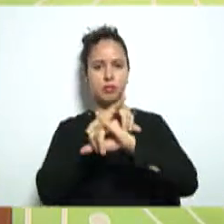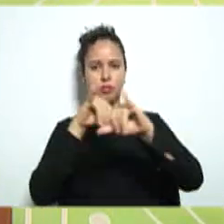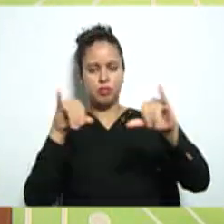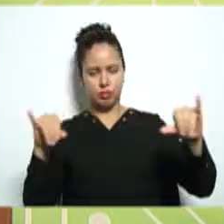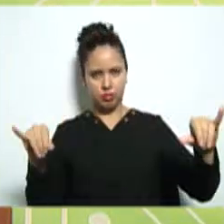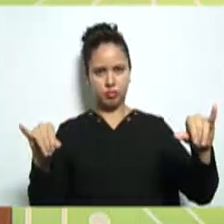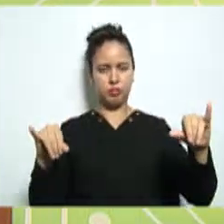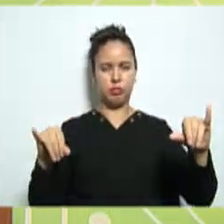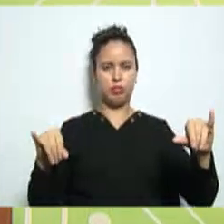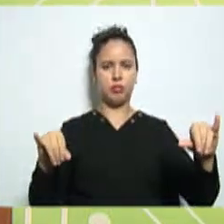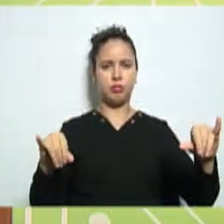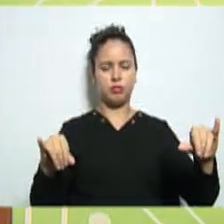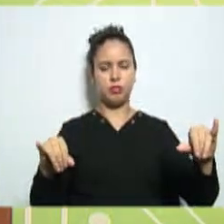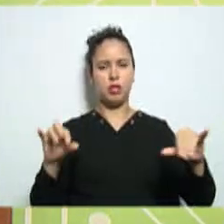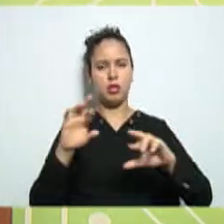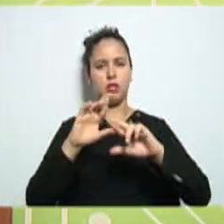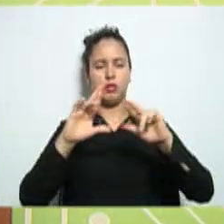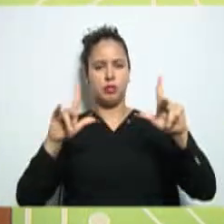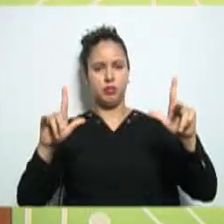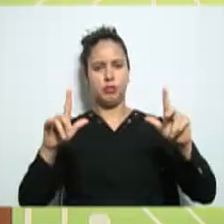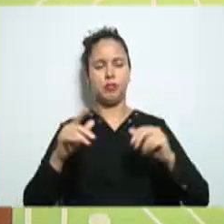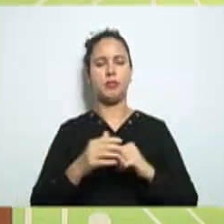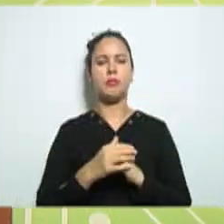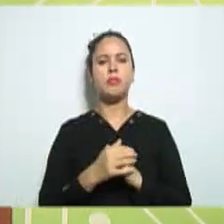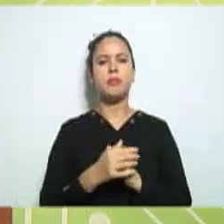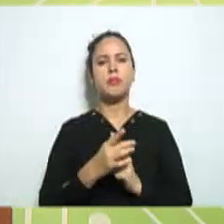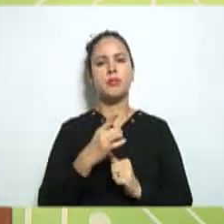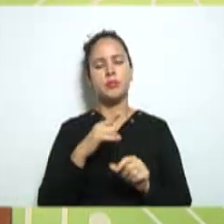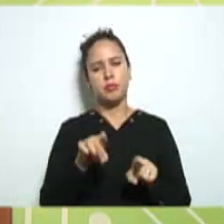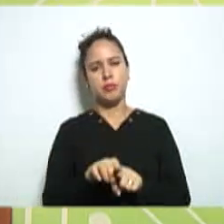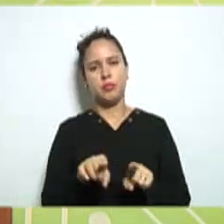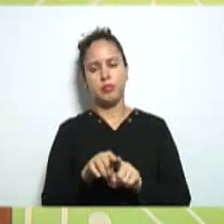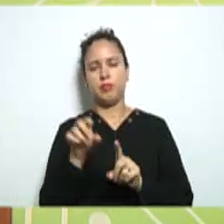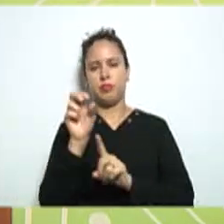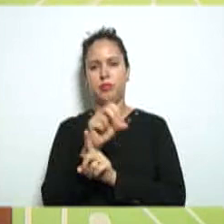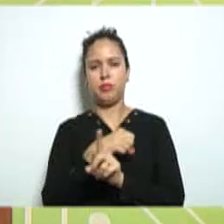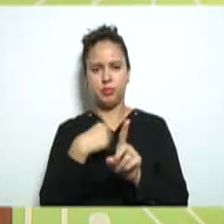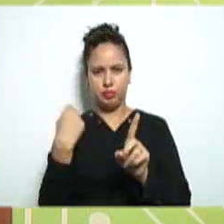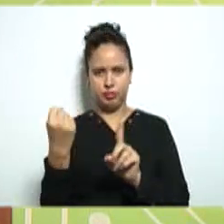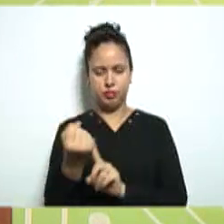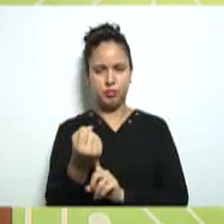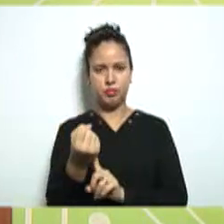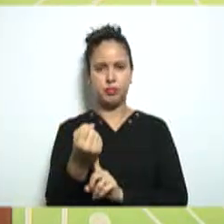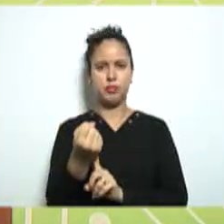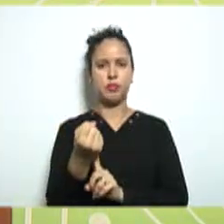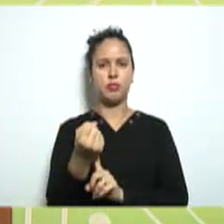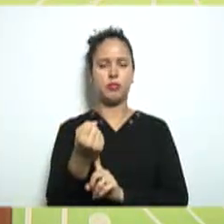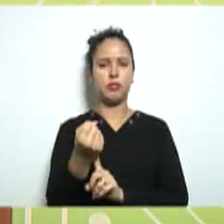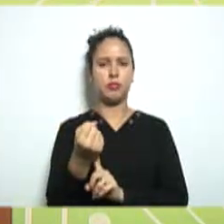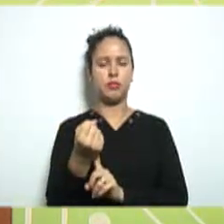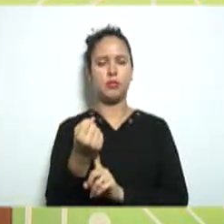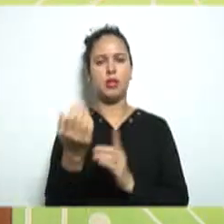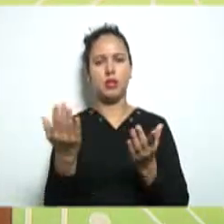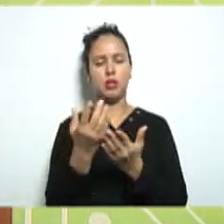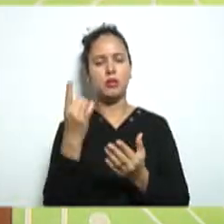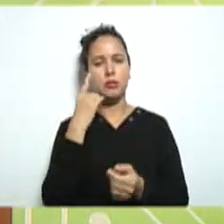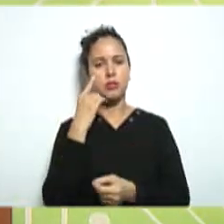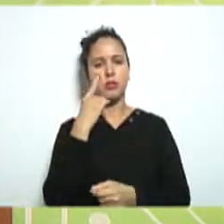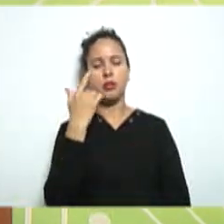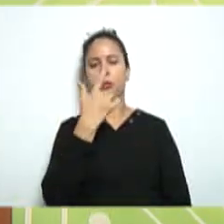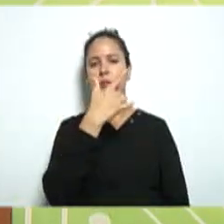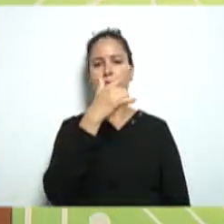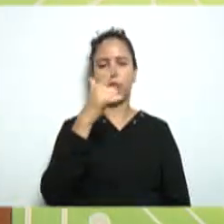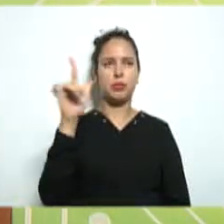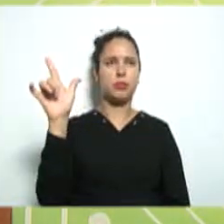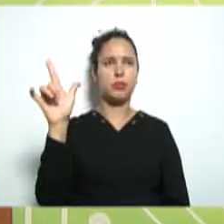informação dessa diferença que é também social. E aqui a gente vem para o nosso outro ponto também que a